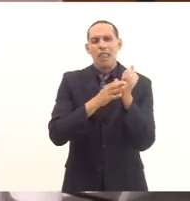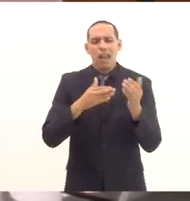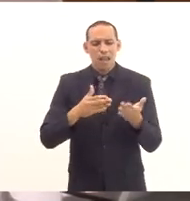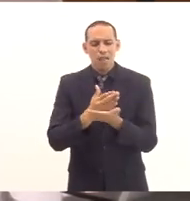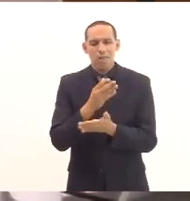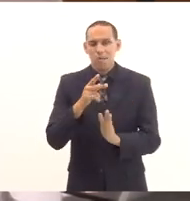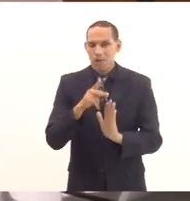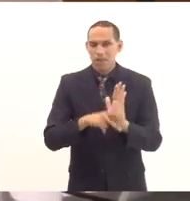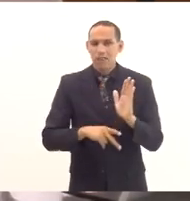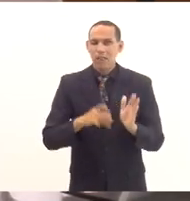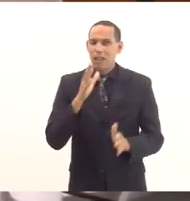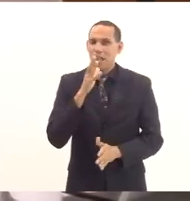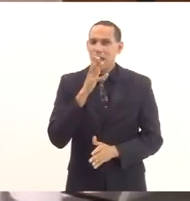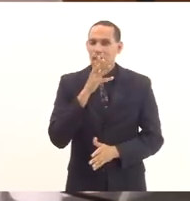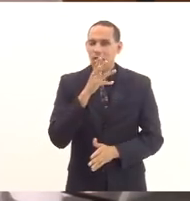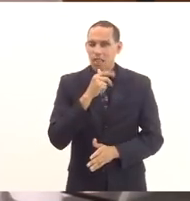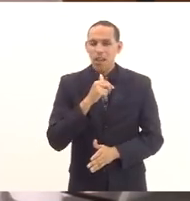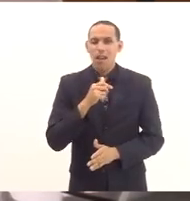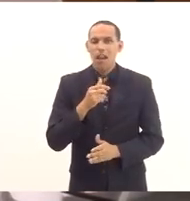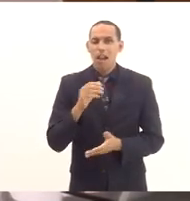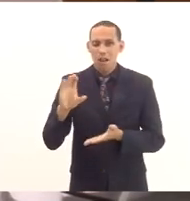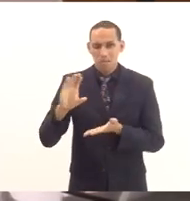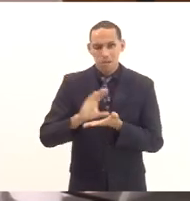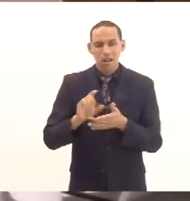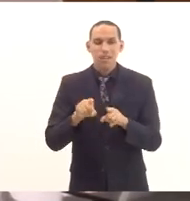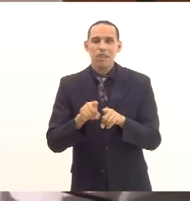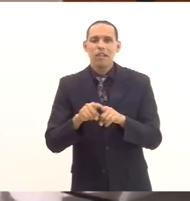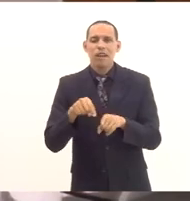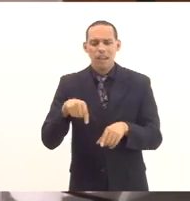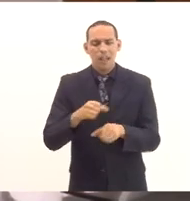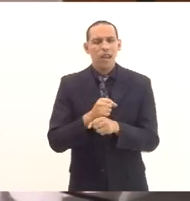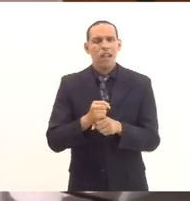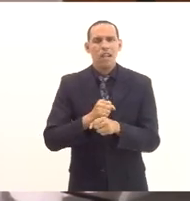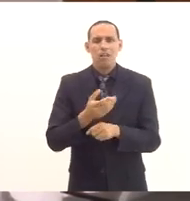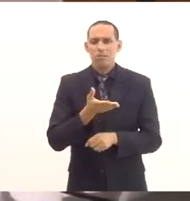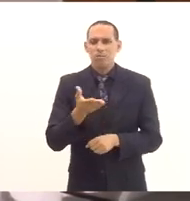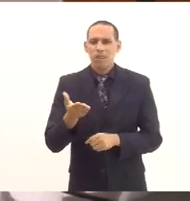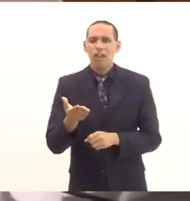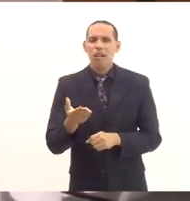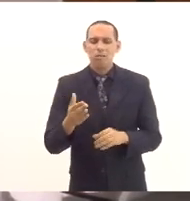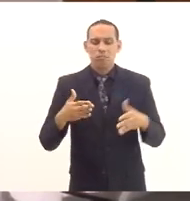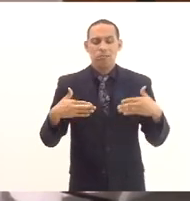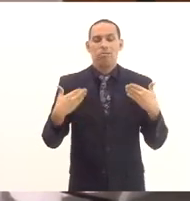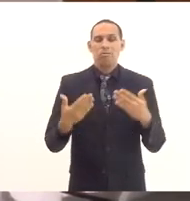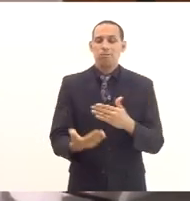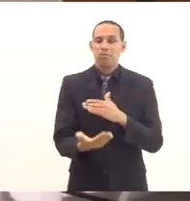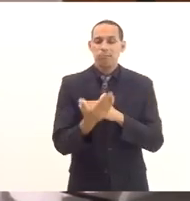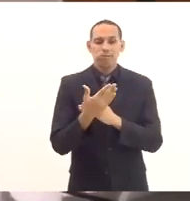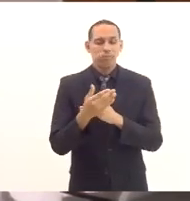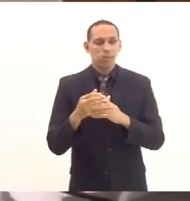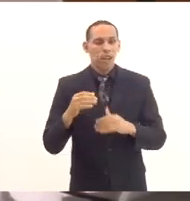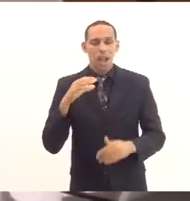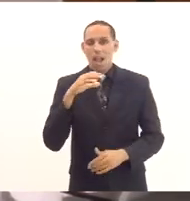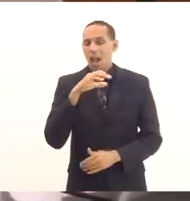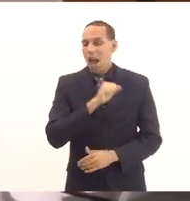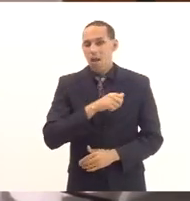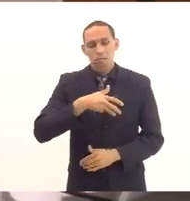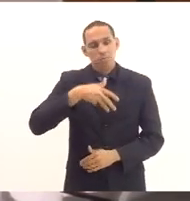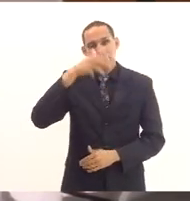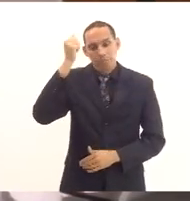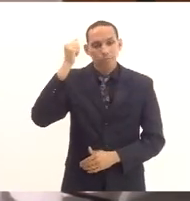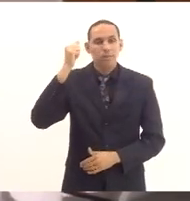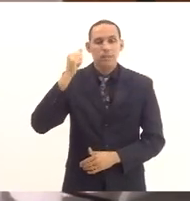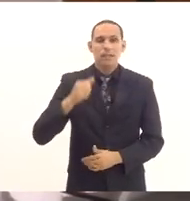projetos e aprovar os empréstimos e nesse ano você geralmente surpreender a 12 fizeram tudo conte